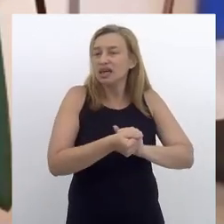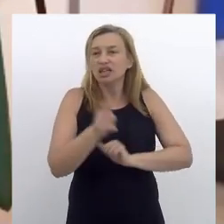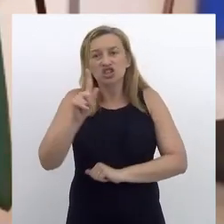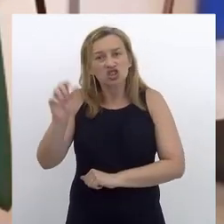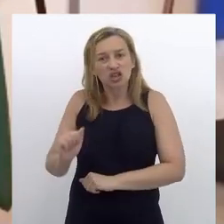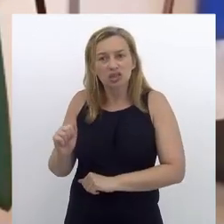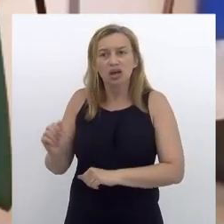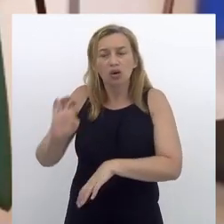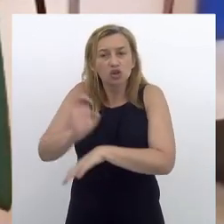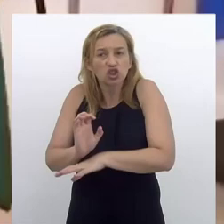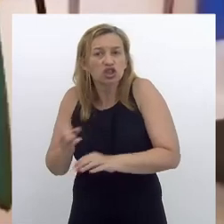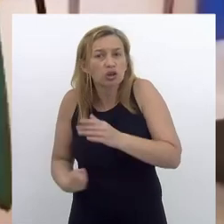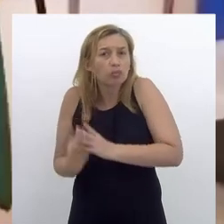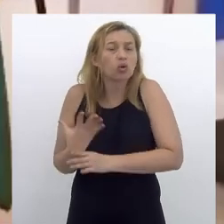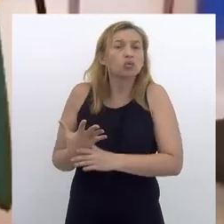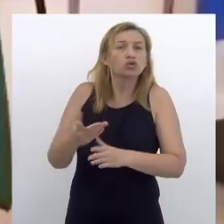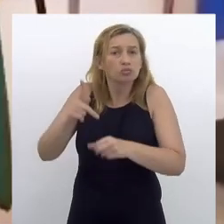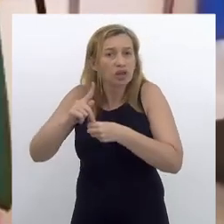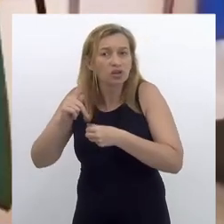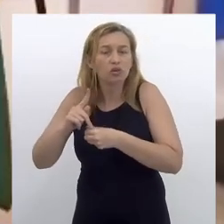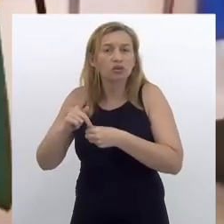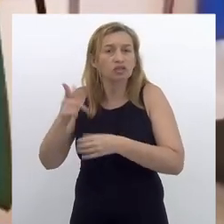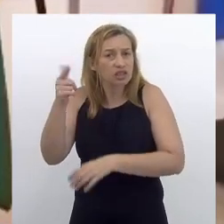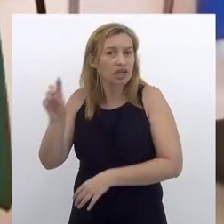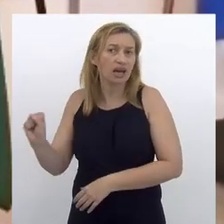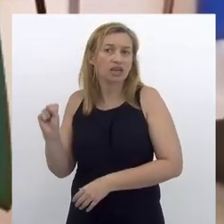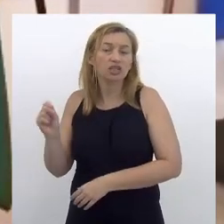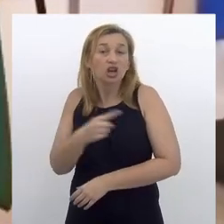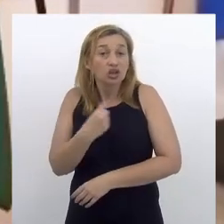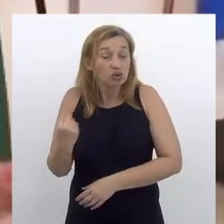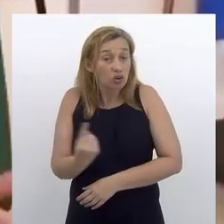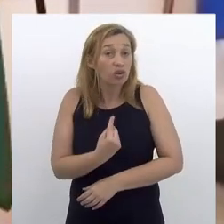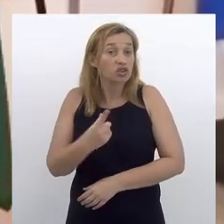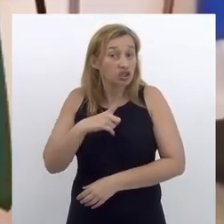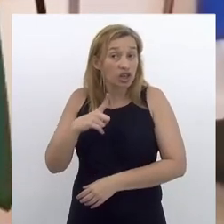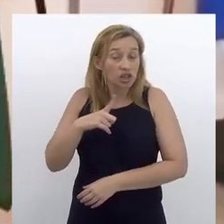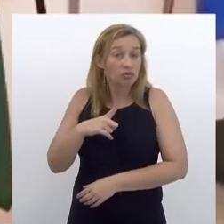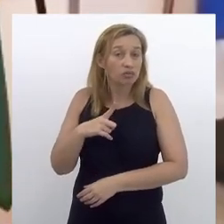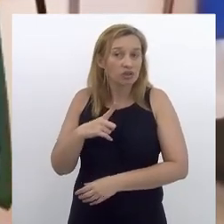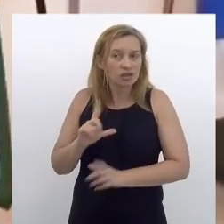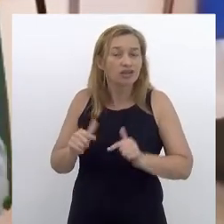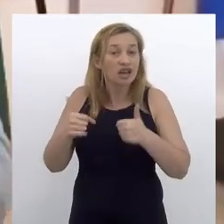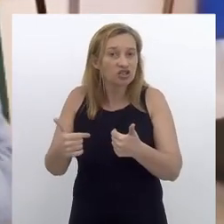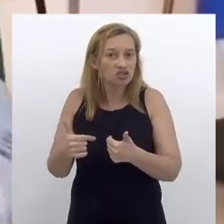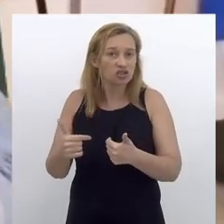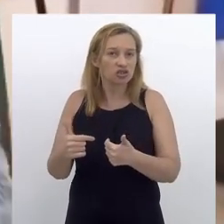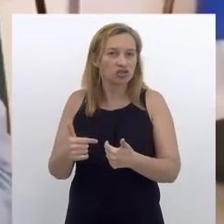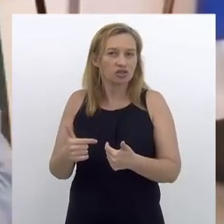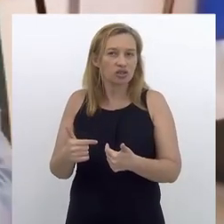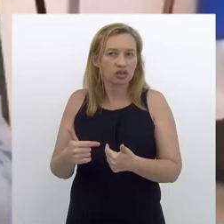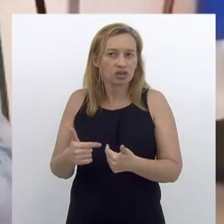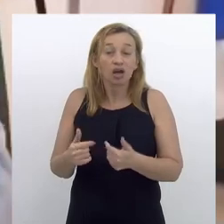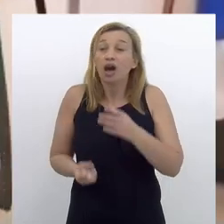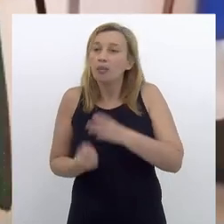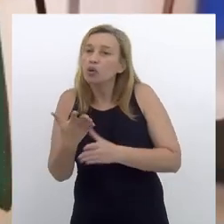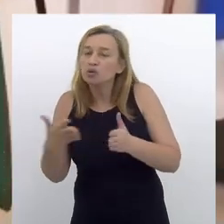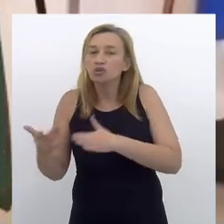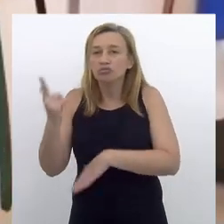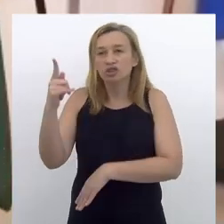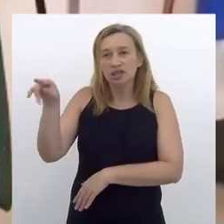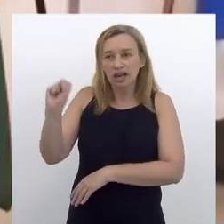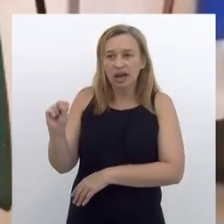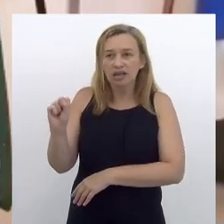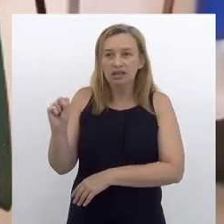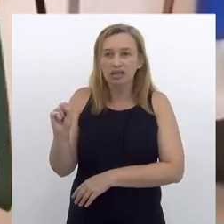adequada, Geisa, a um Estado produtor de petróleo e gás. Nós temos esse ativo, esse asset. A